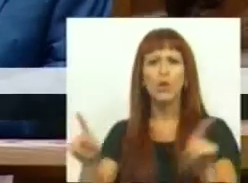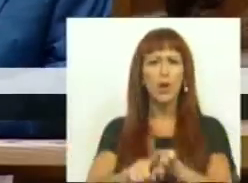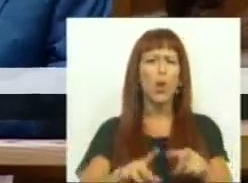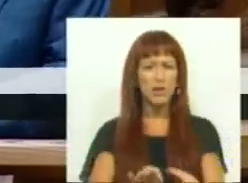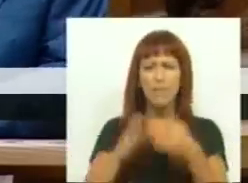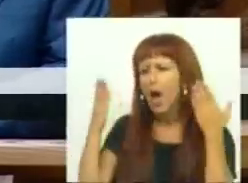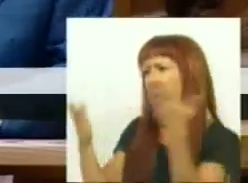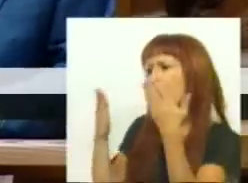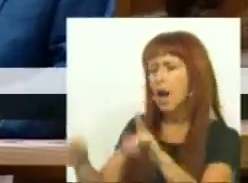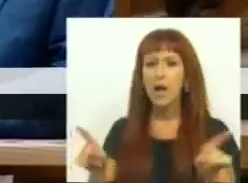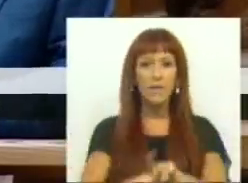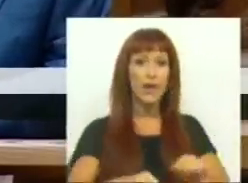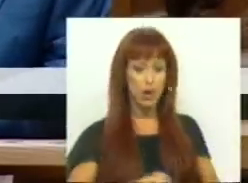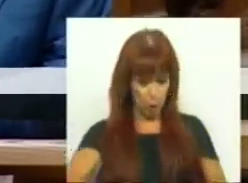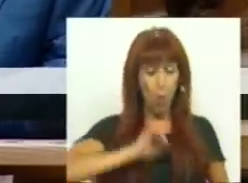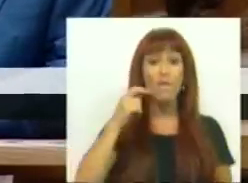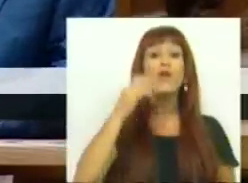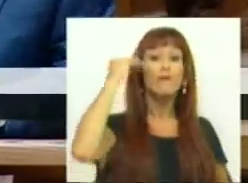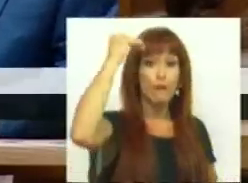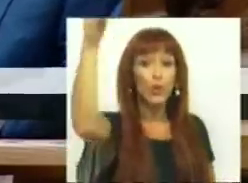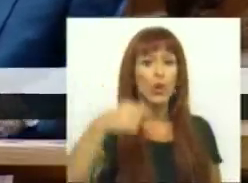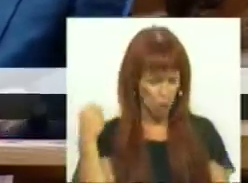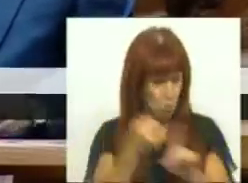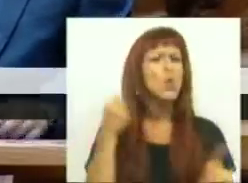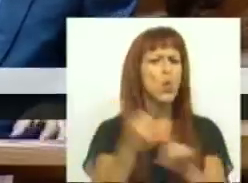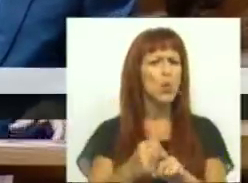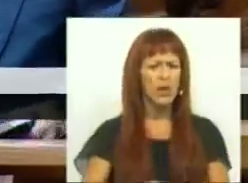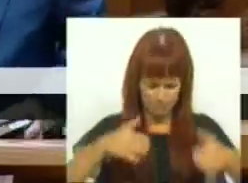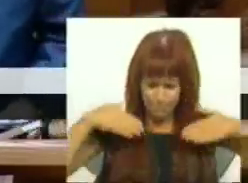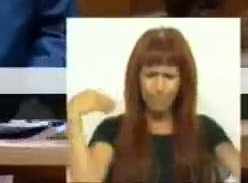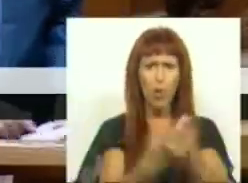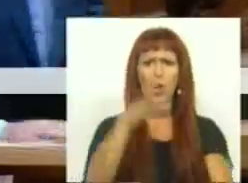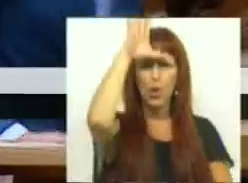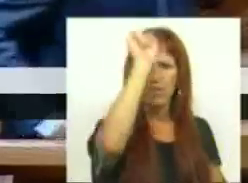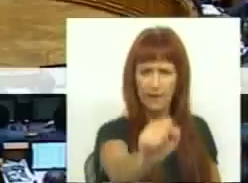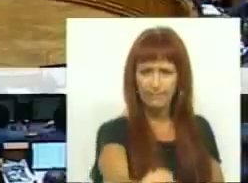solidariedade e na sua confiança no futuro, lutará por demitir este Governo.